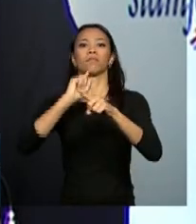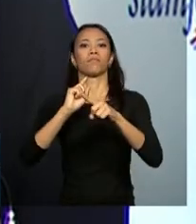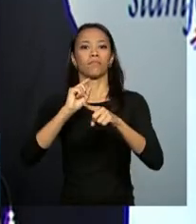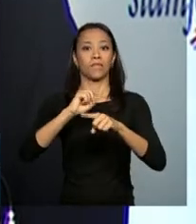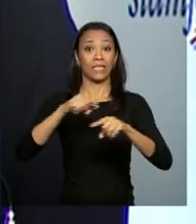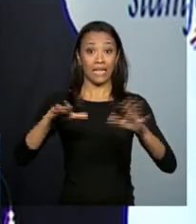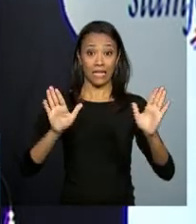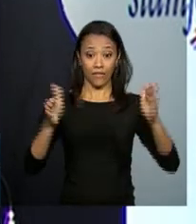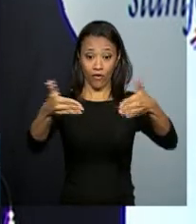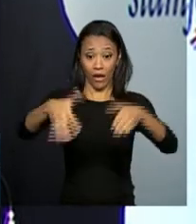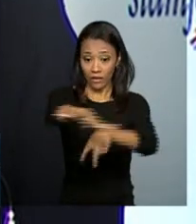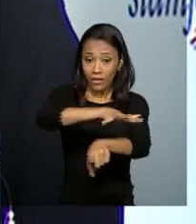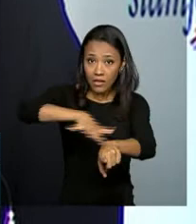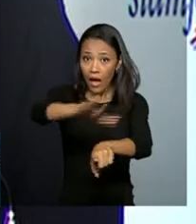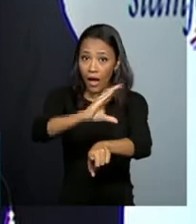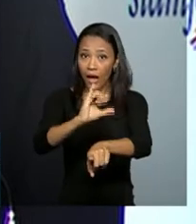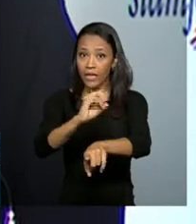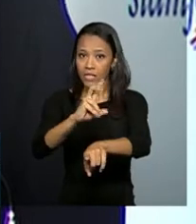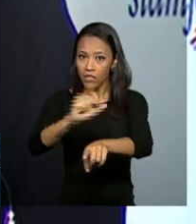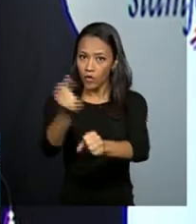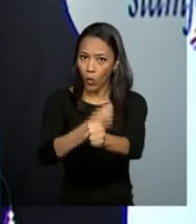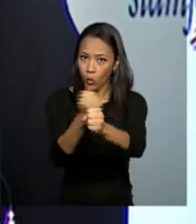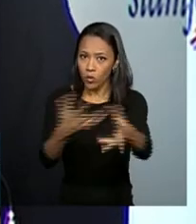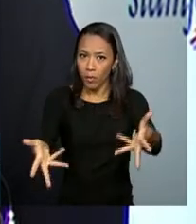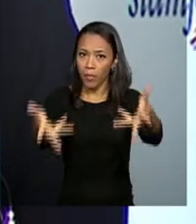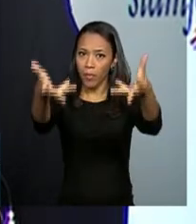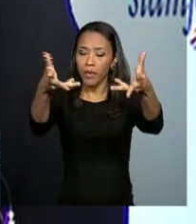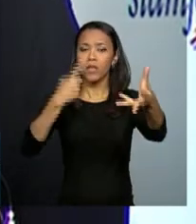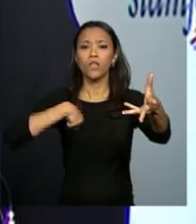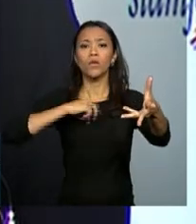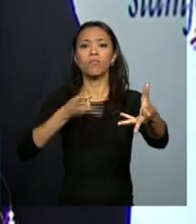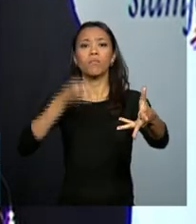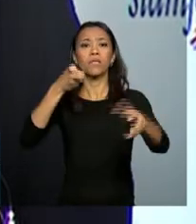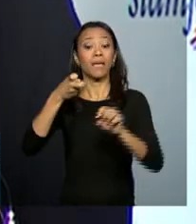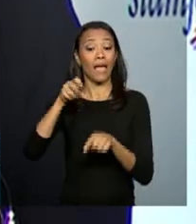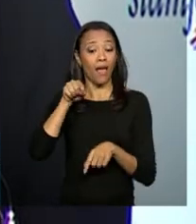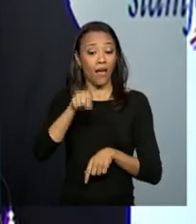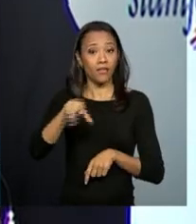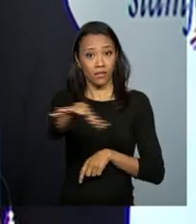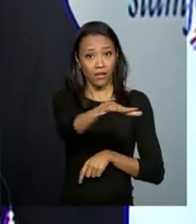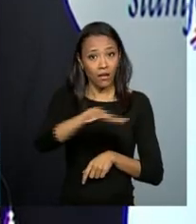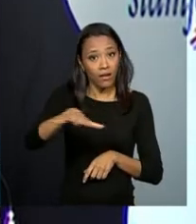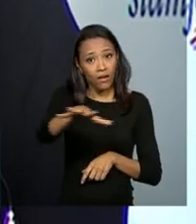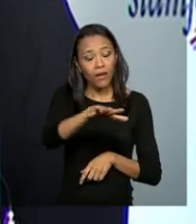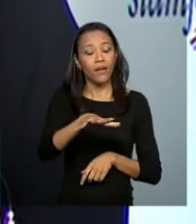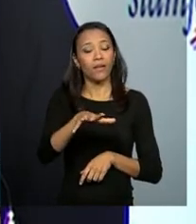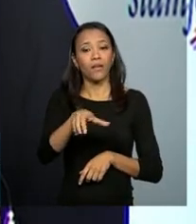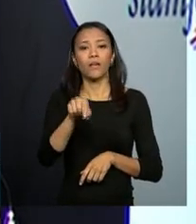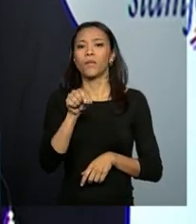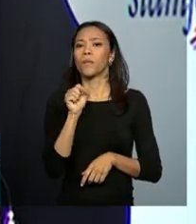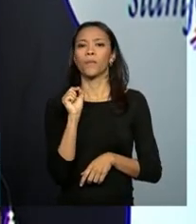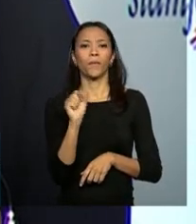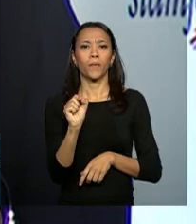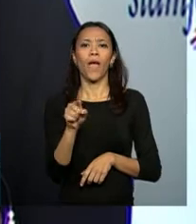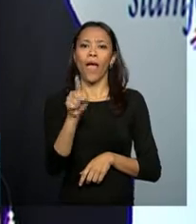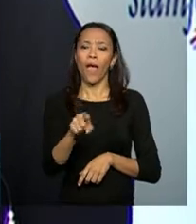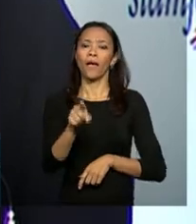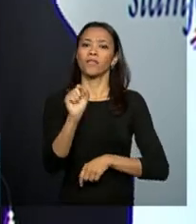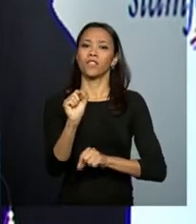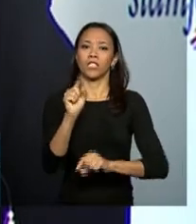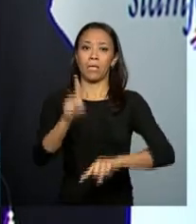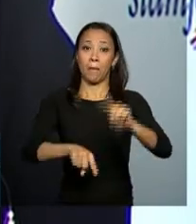é importantíssimo a gente perceber que é um setor, basicamente, de